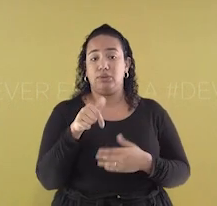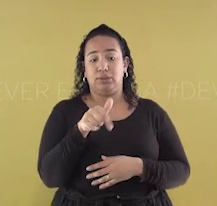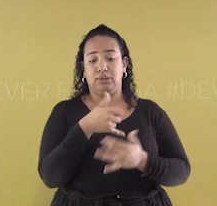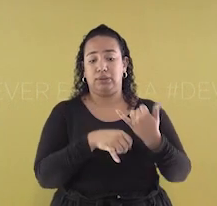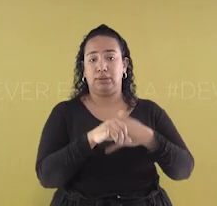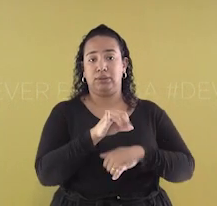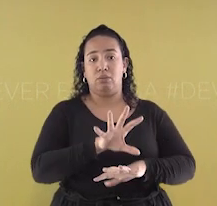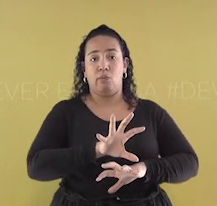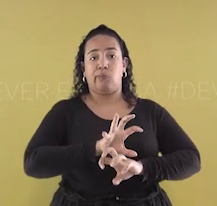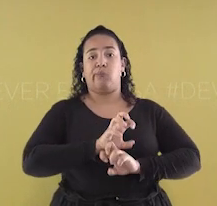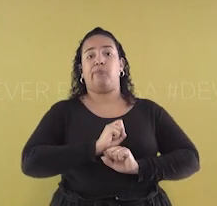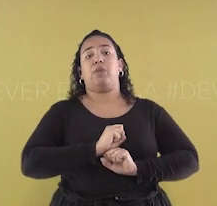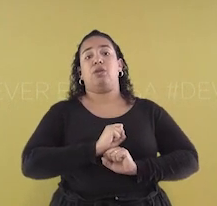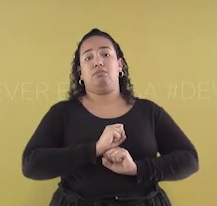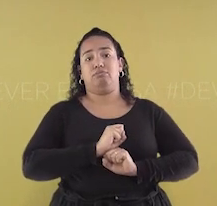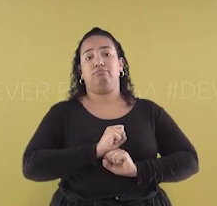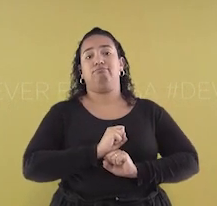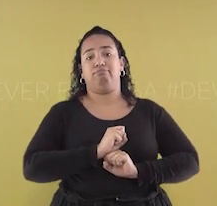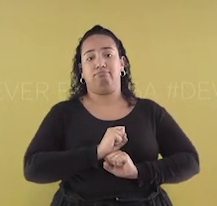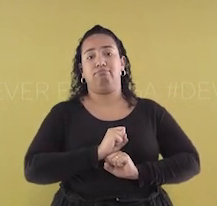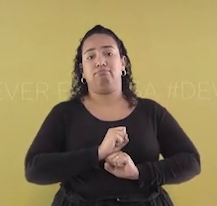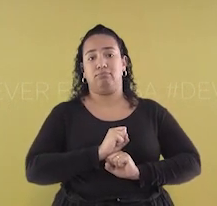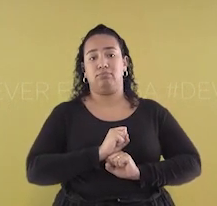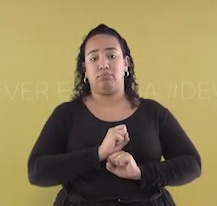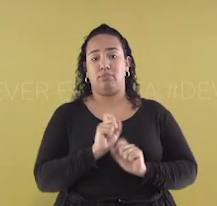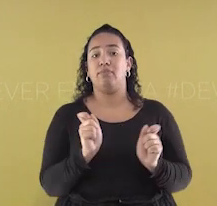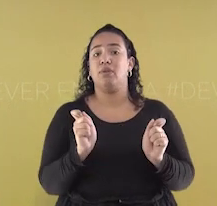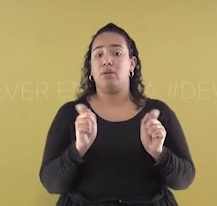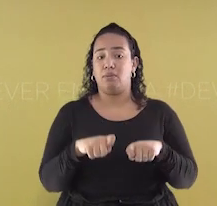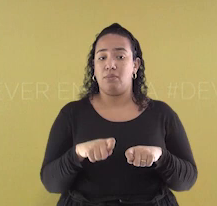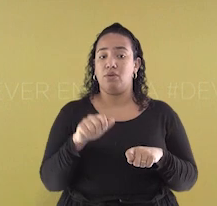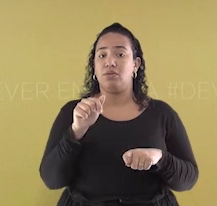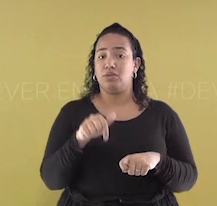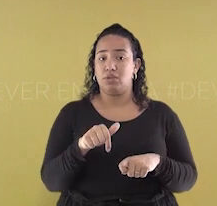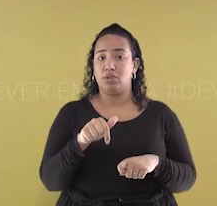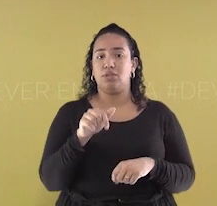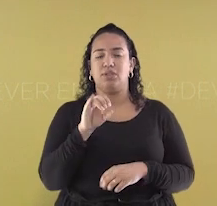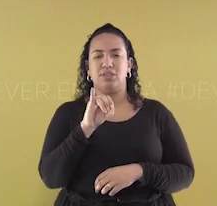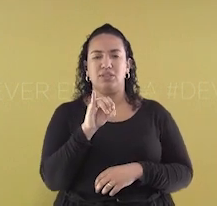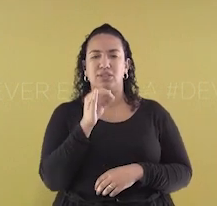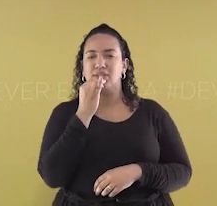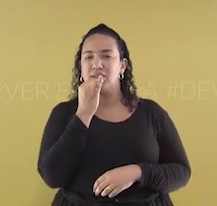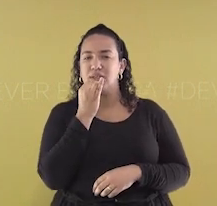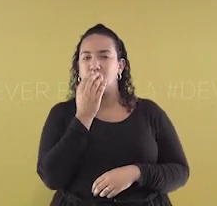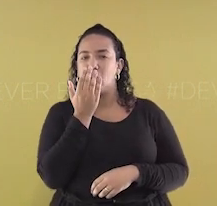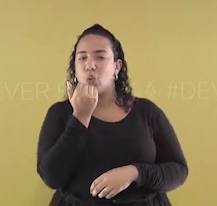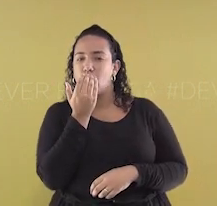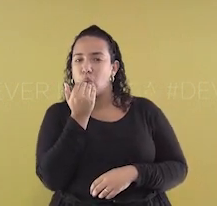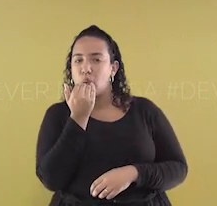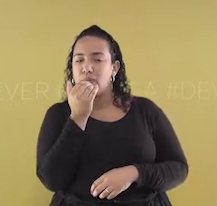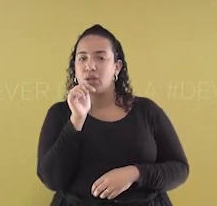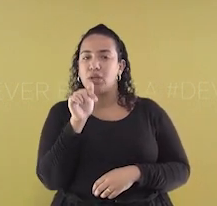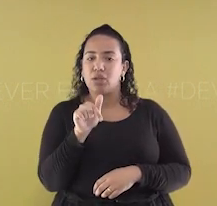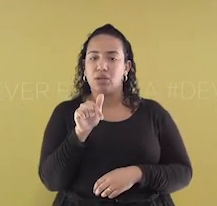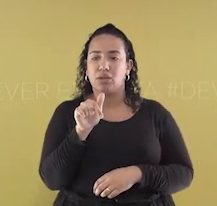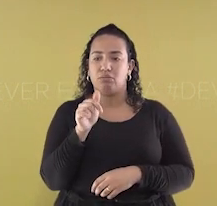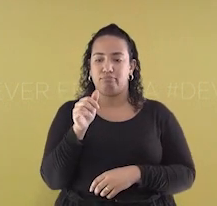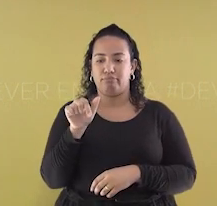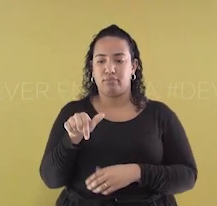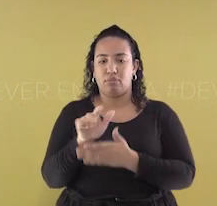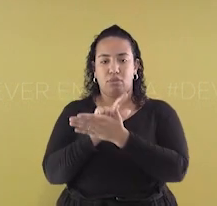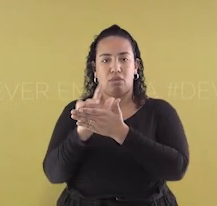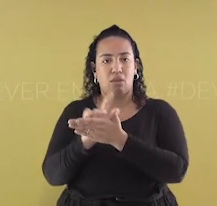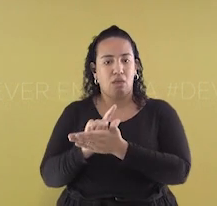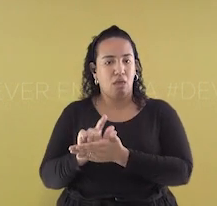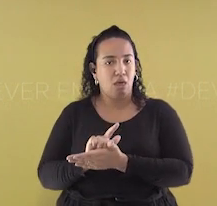ela recebe o agrotóxico, ela pode se contaminar nesse contato, caso o alimento não seja higienizado da forma